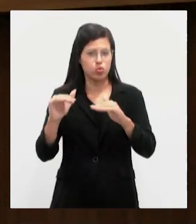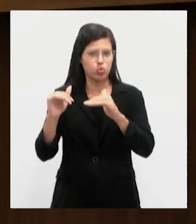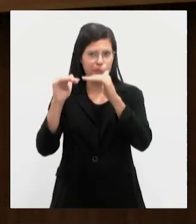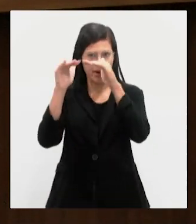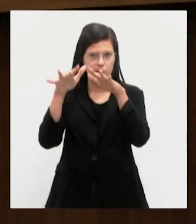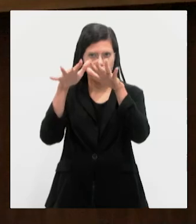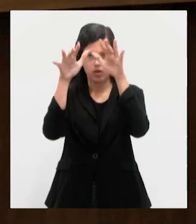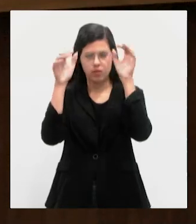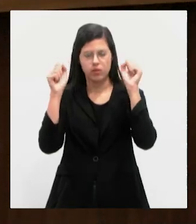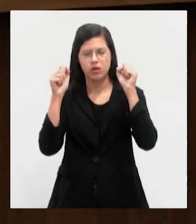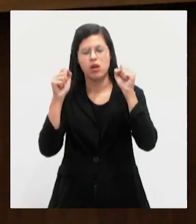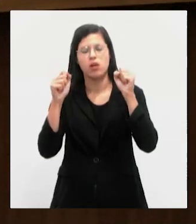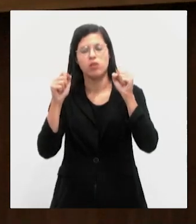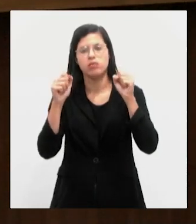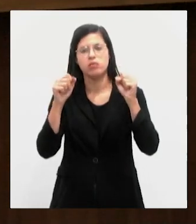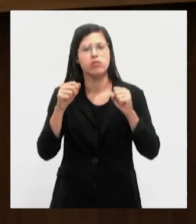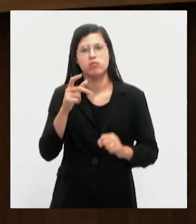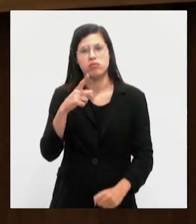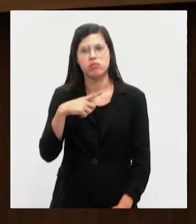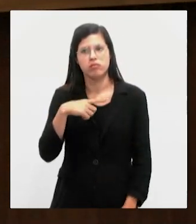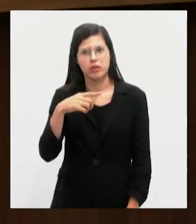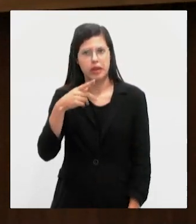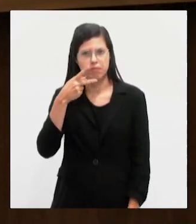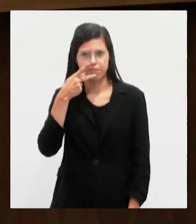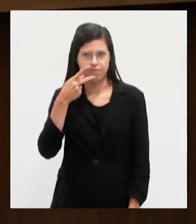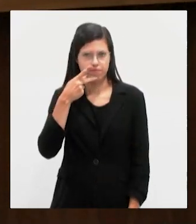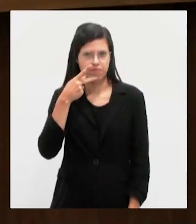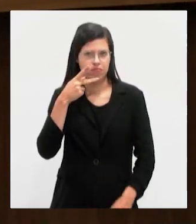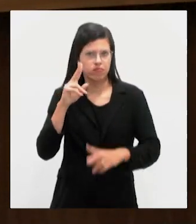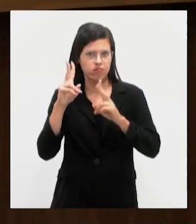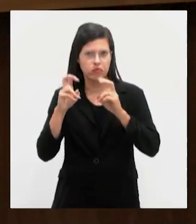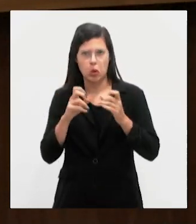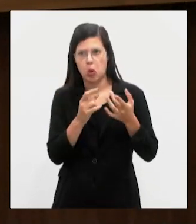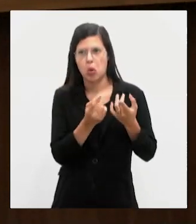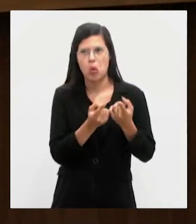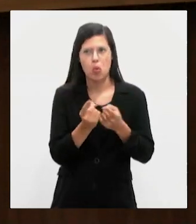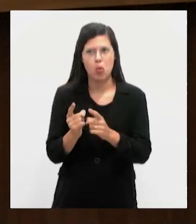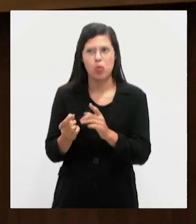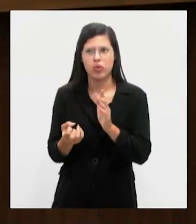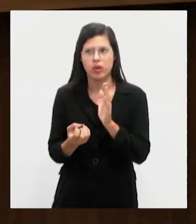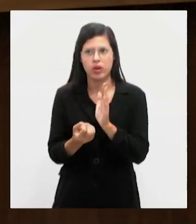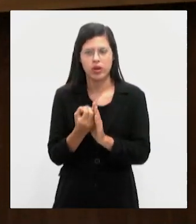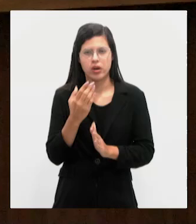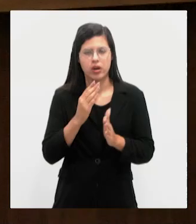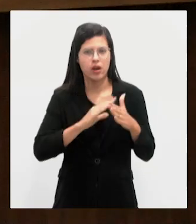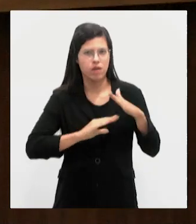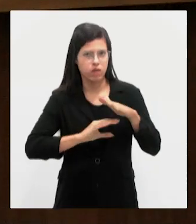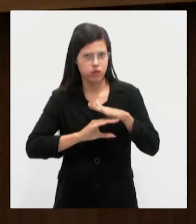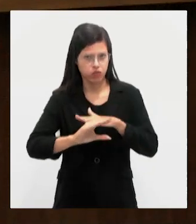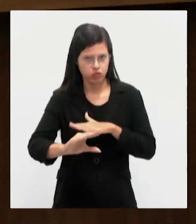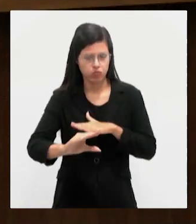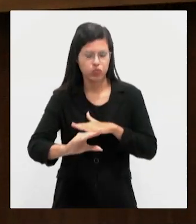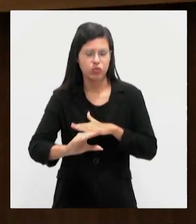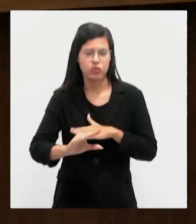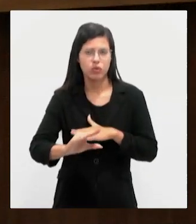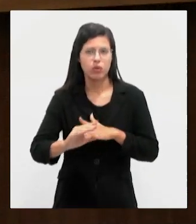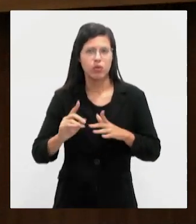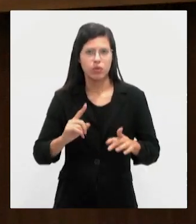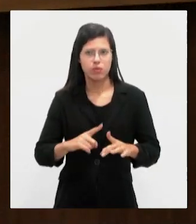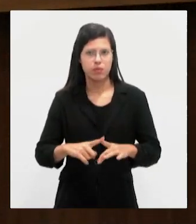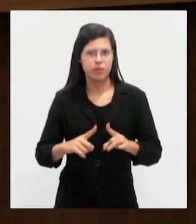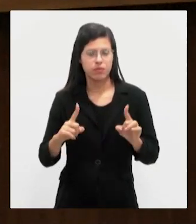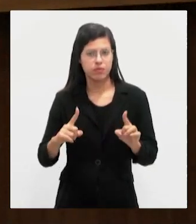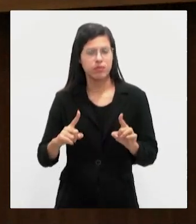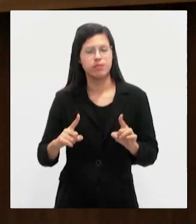tem se pronunciado algumas vezes contrário à criação de fundos, mas